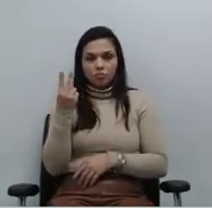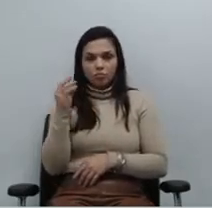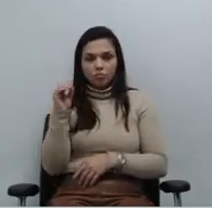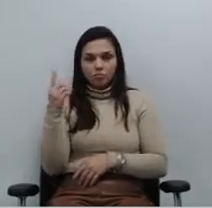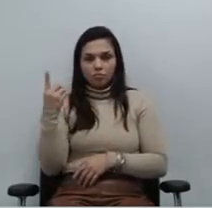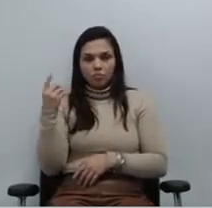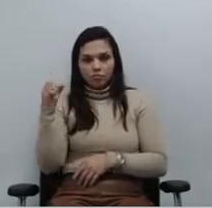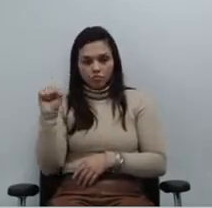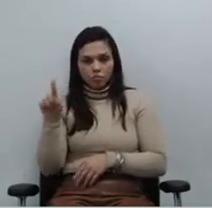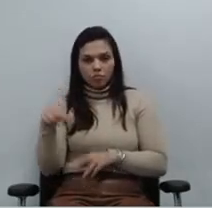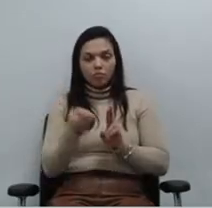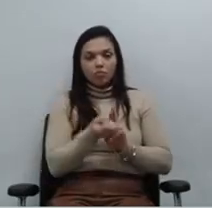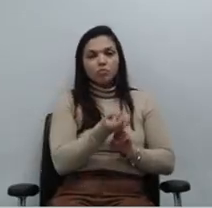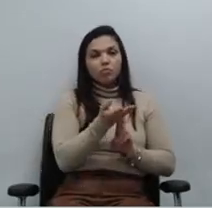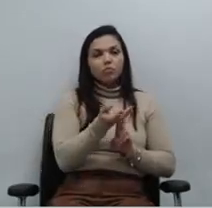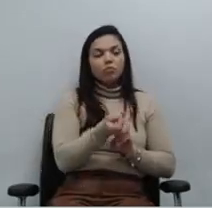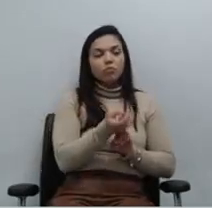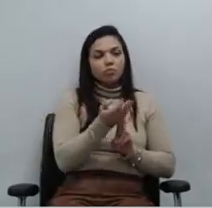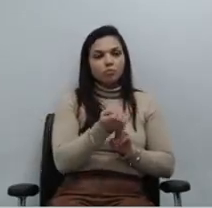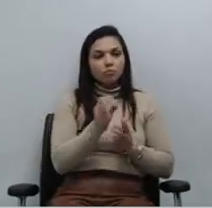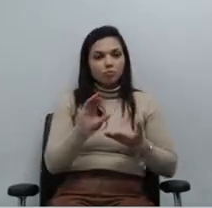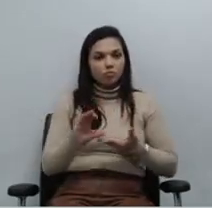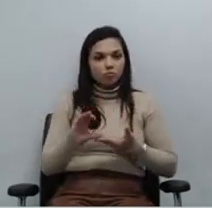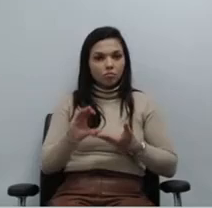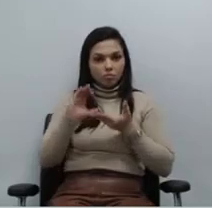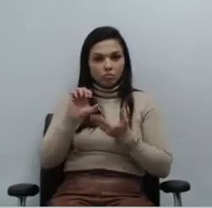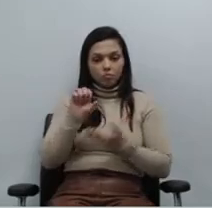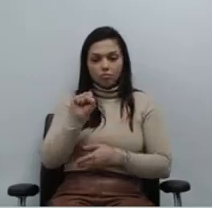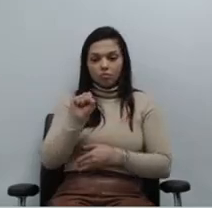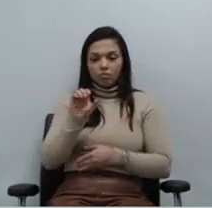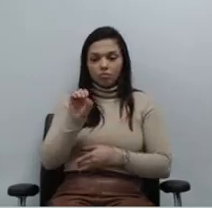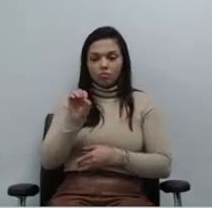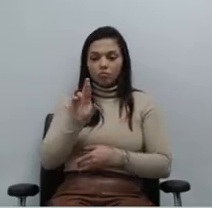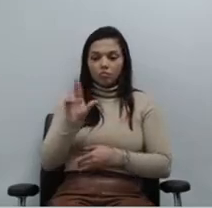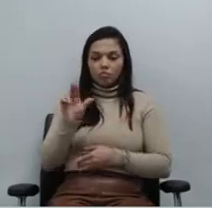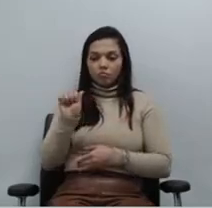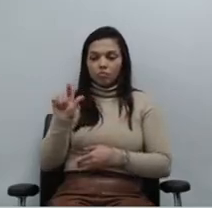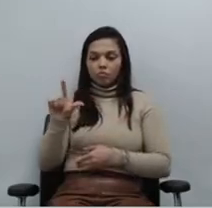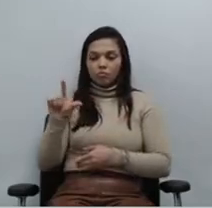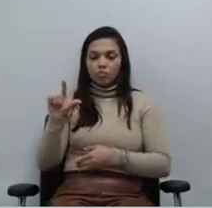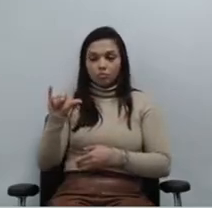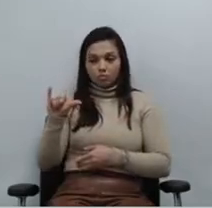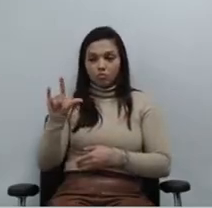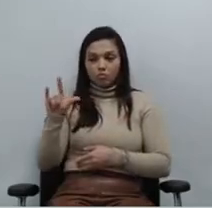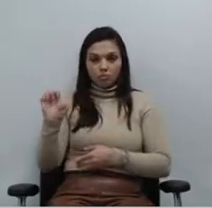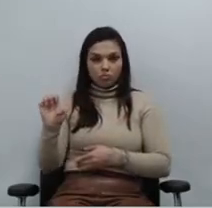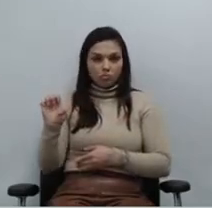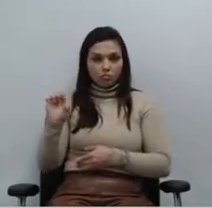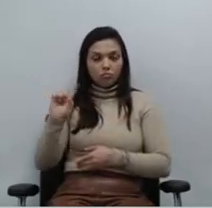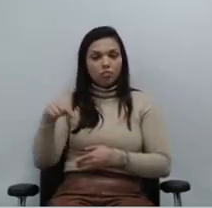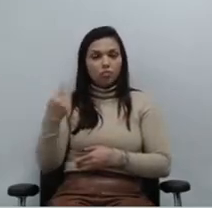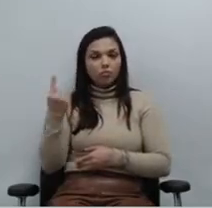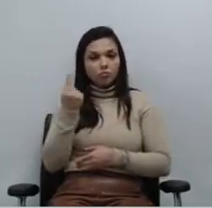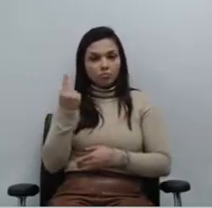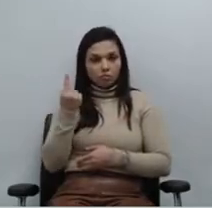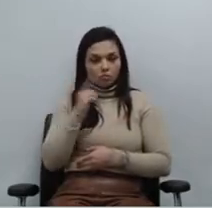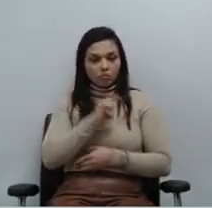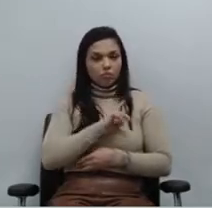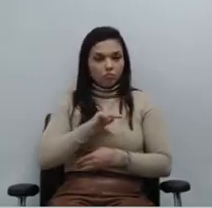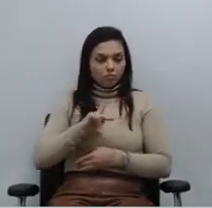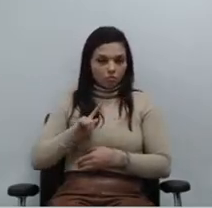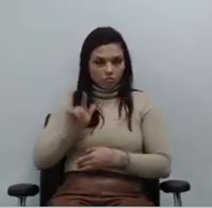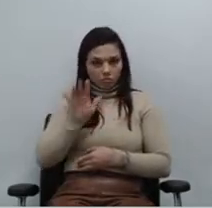da excelentíssima conselheira Sohaile Fernandes, interessada a primeira Subdefensoria Pública Geral,